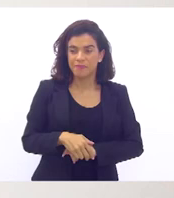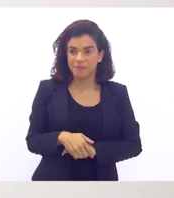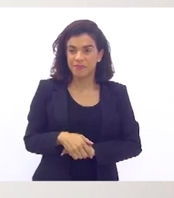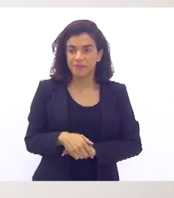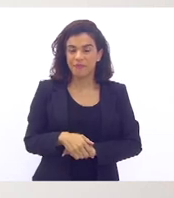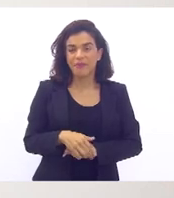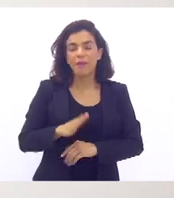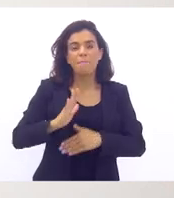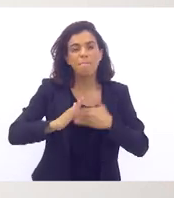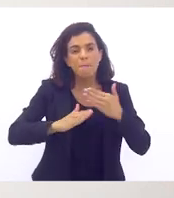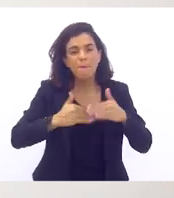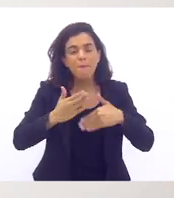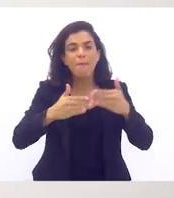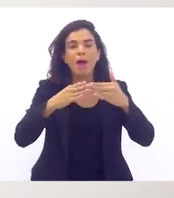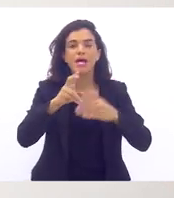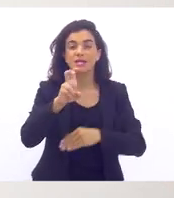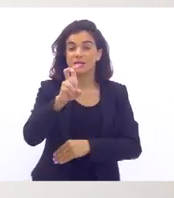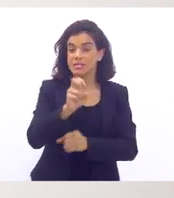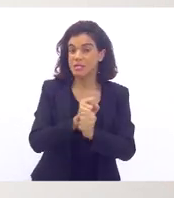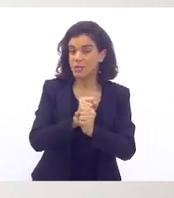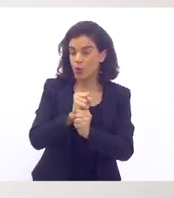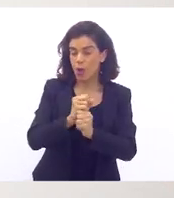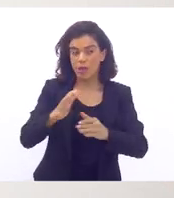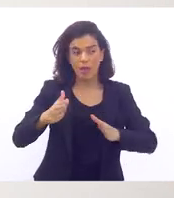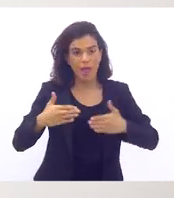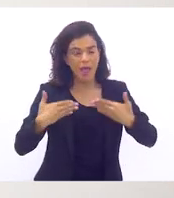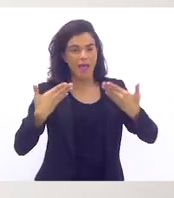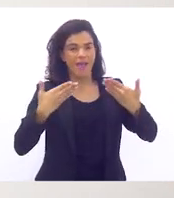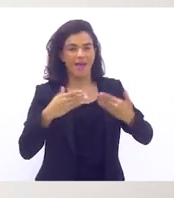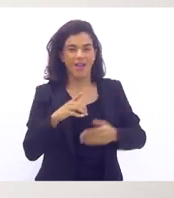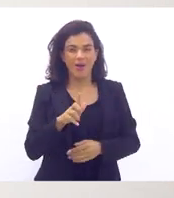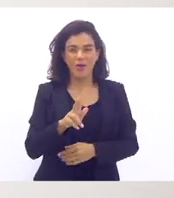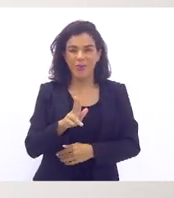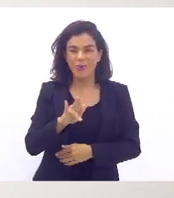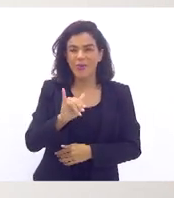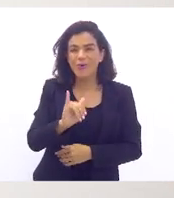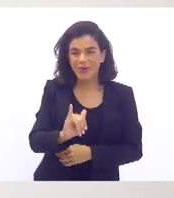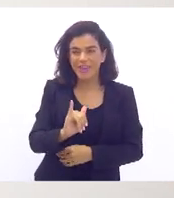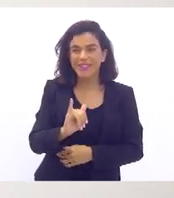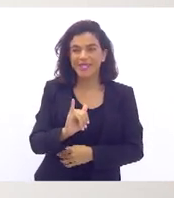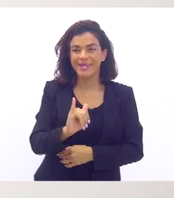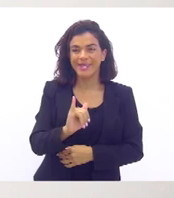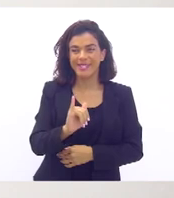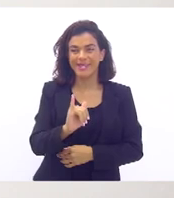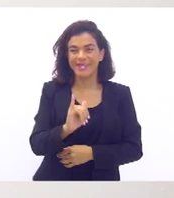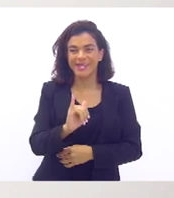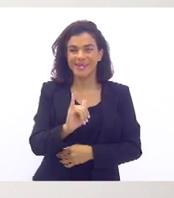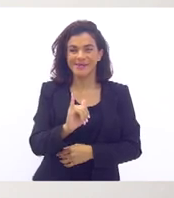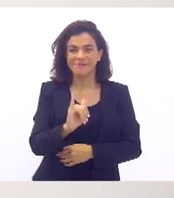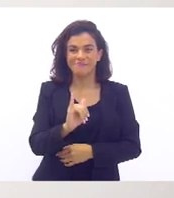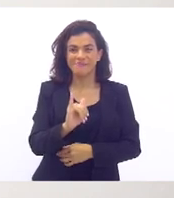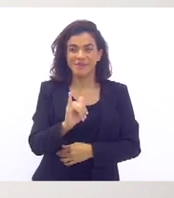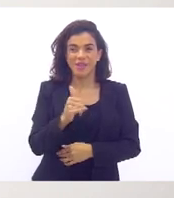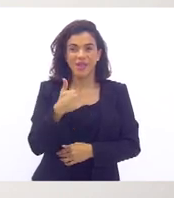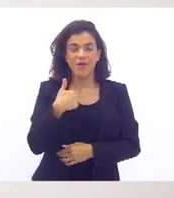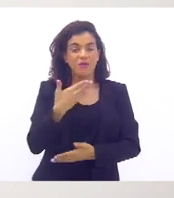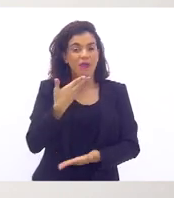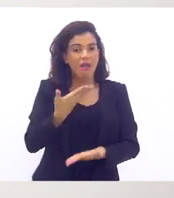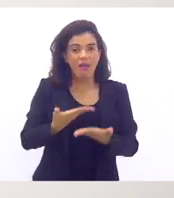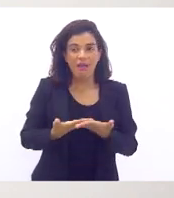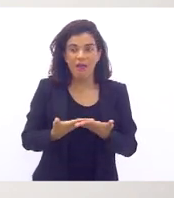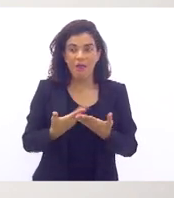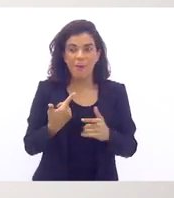passou cinco anos e me veio essa surpresa agora do Gui assim eu fiquei surpreso porque